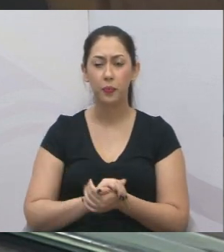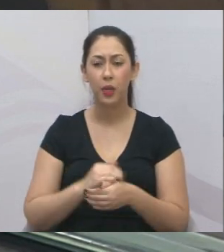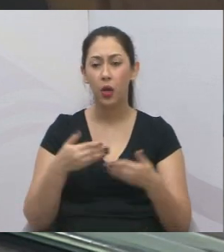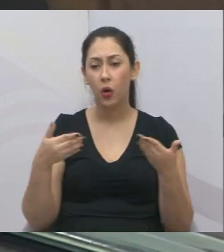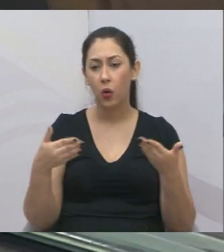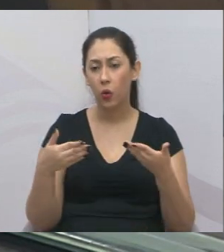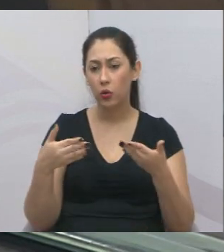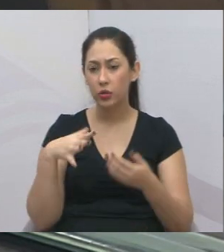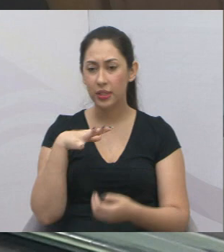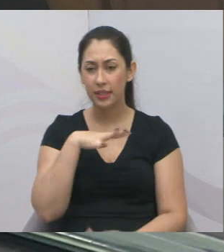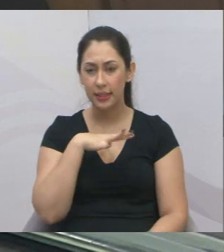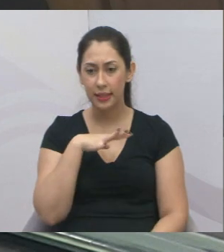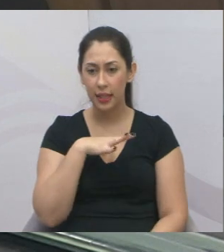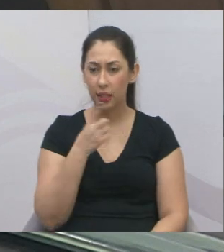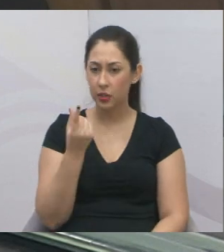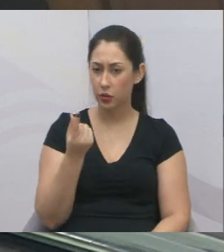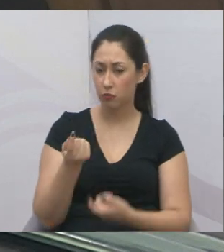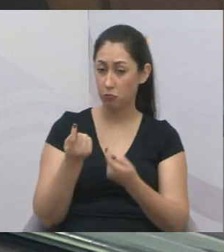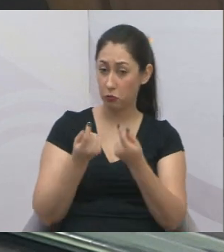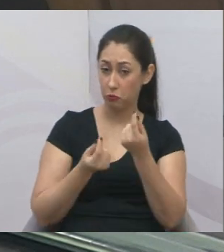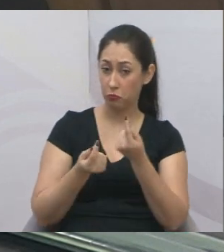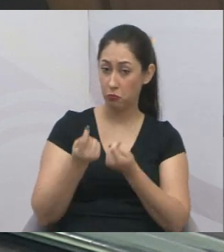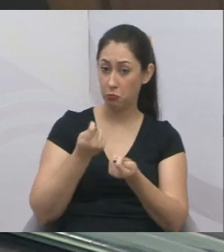o município, financeiramente,